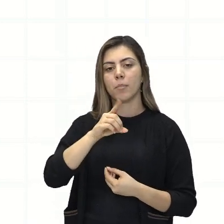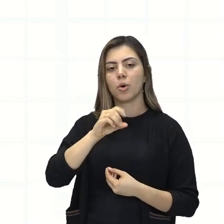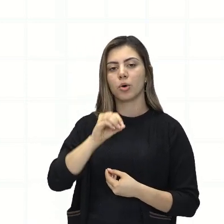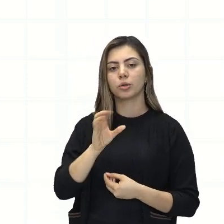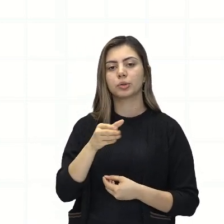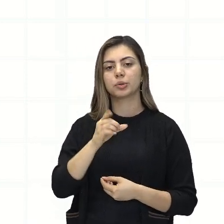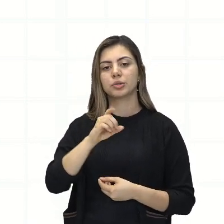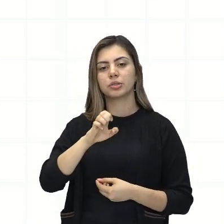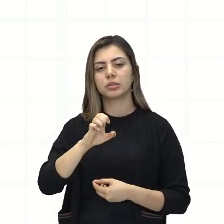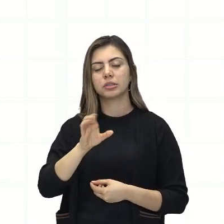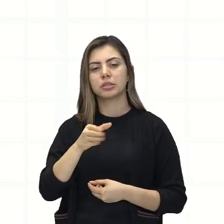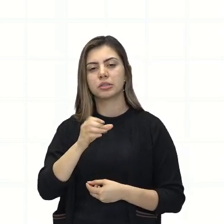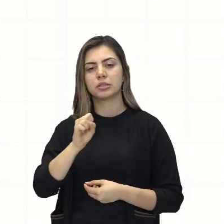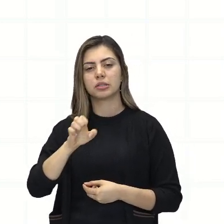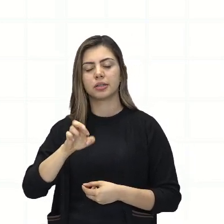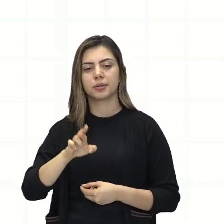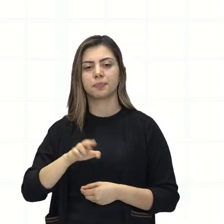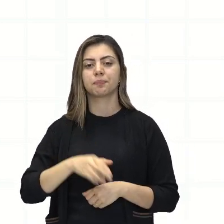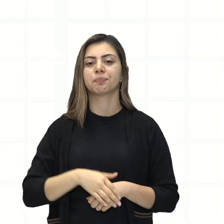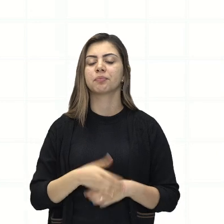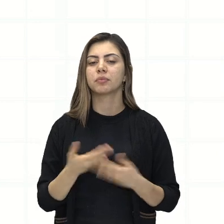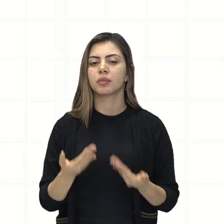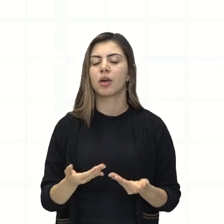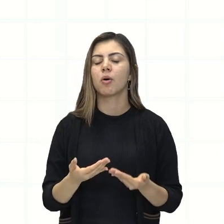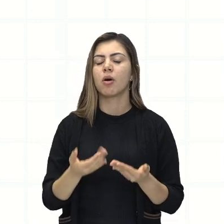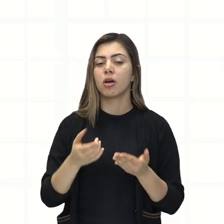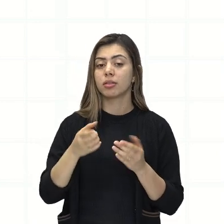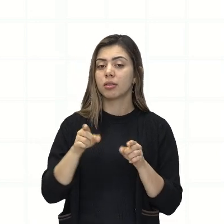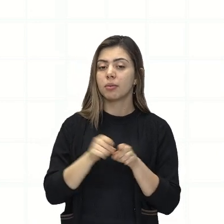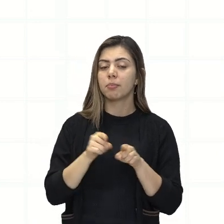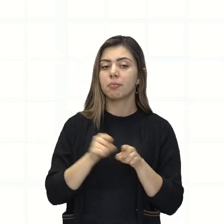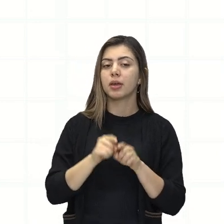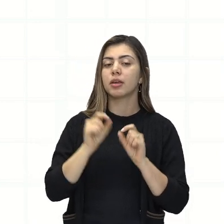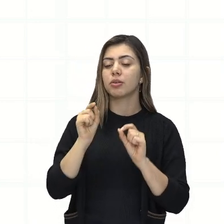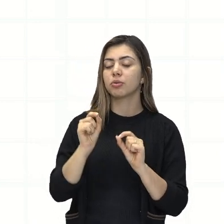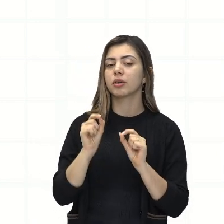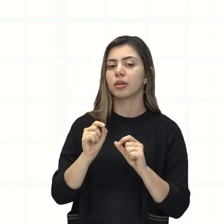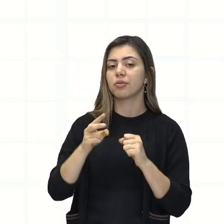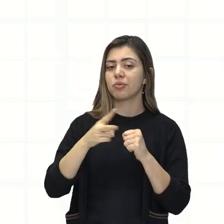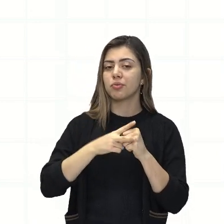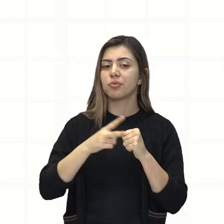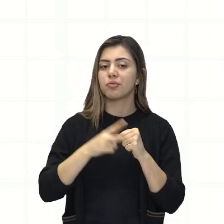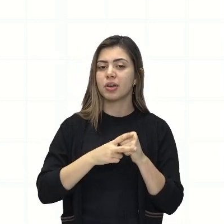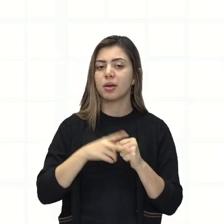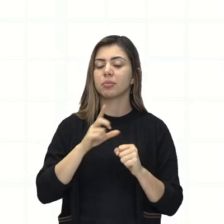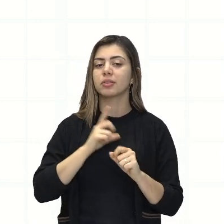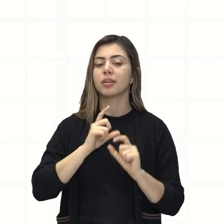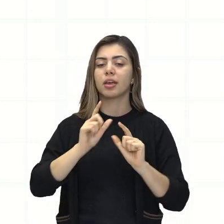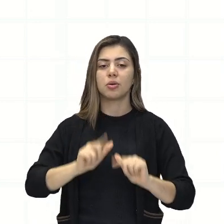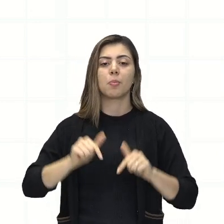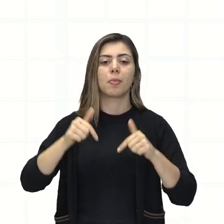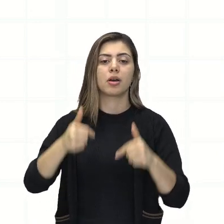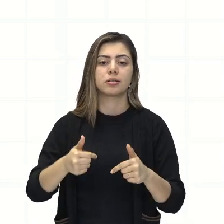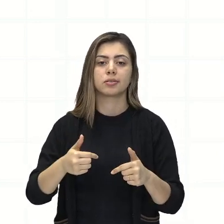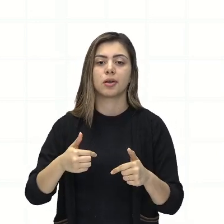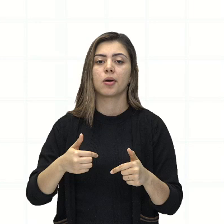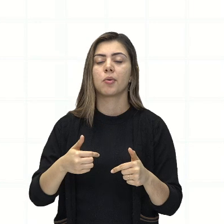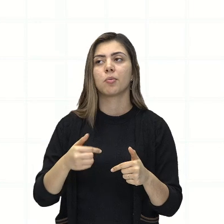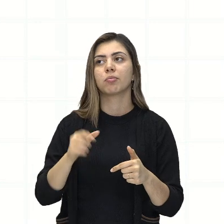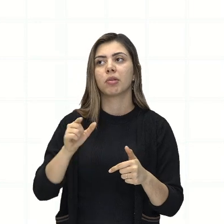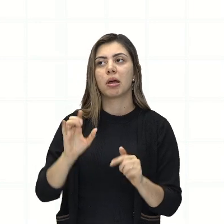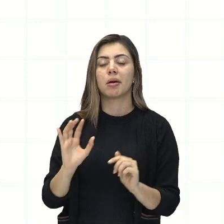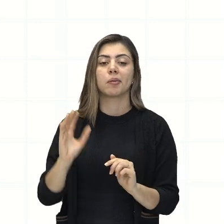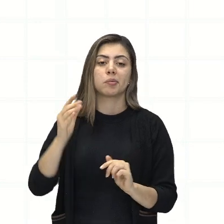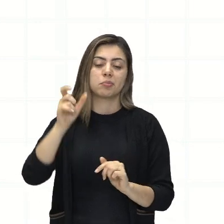ainda, antes de terminar o conceito, que o verbo ele vai expressar uma ação de algum